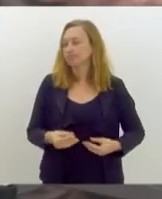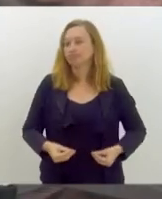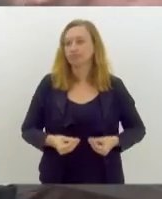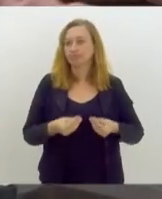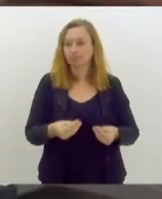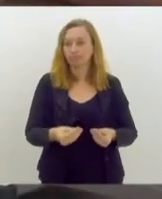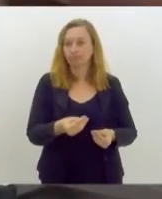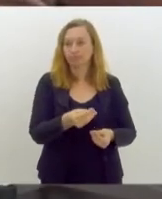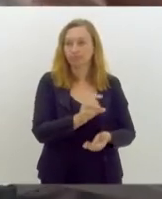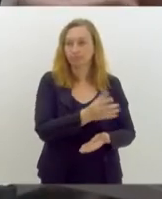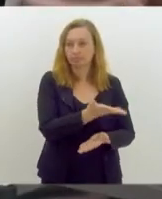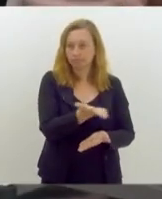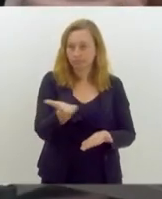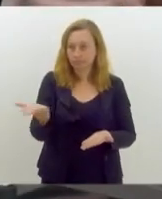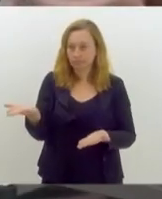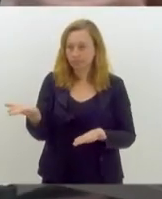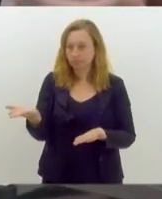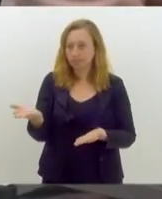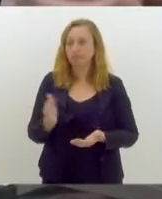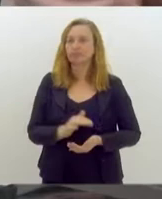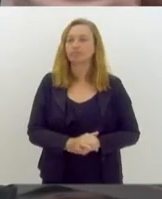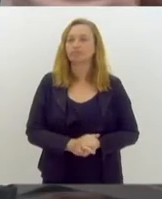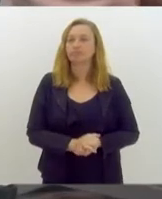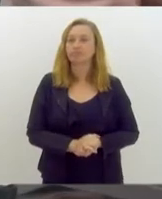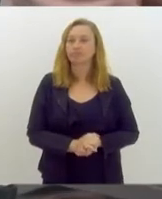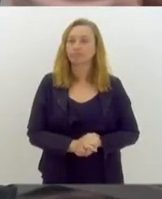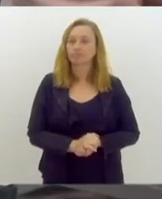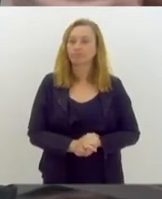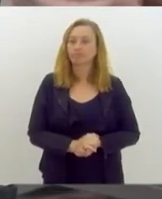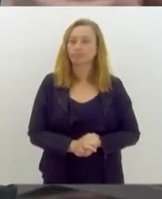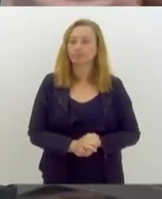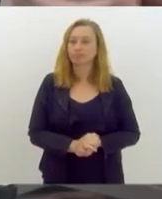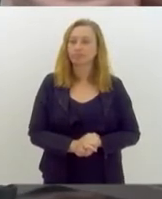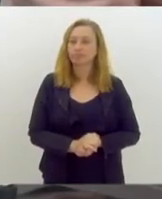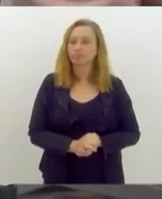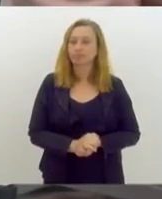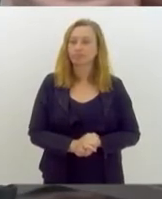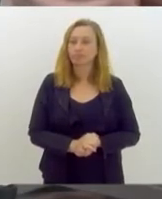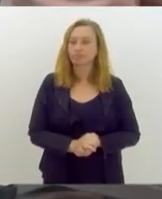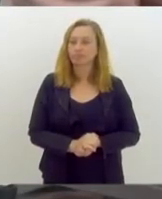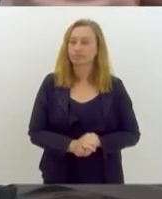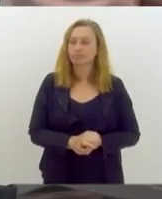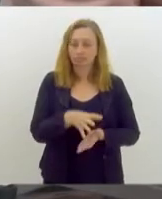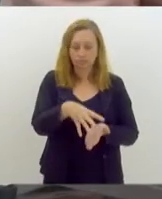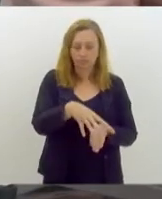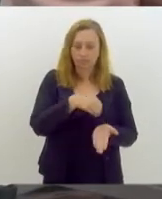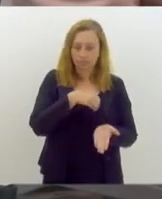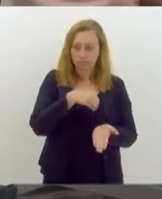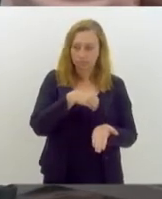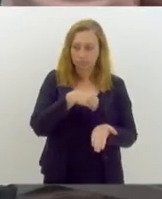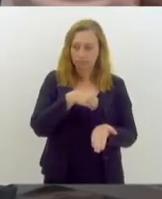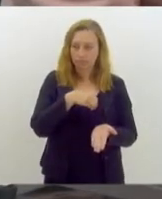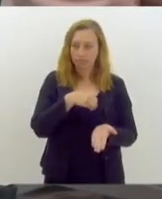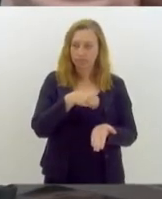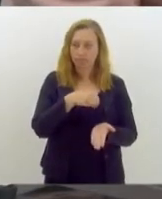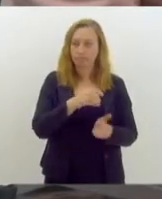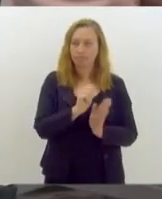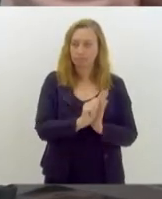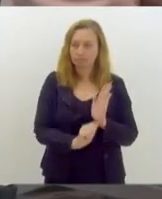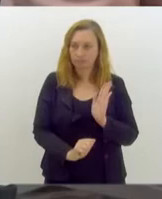senhores uma versão preliminar versão preliminar vamos